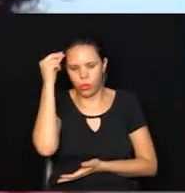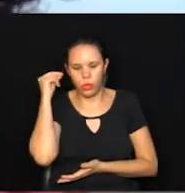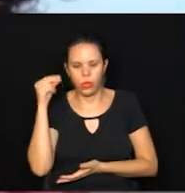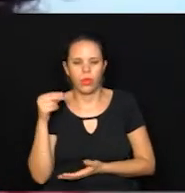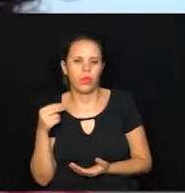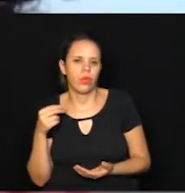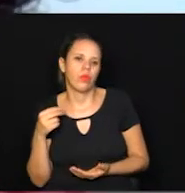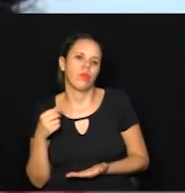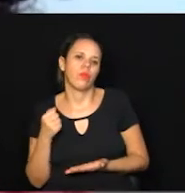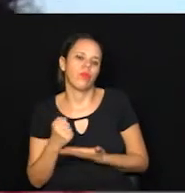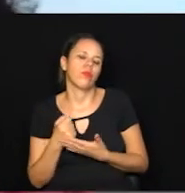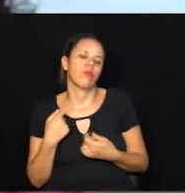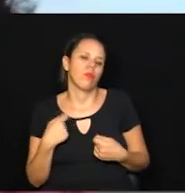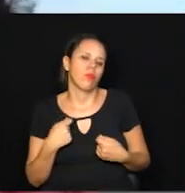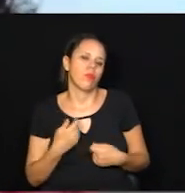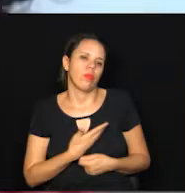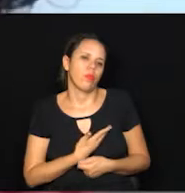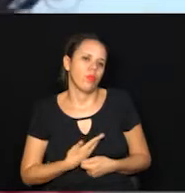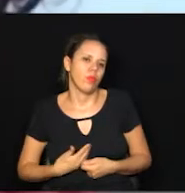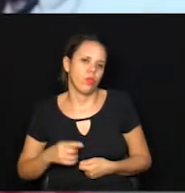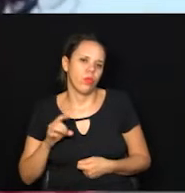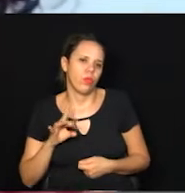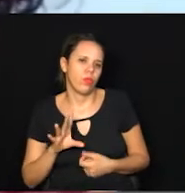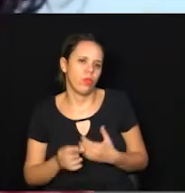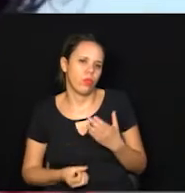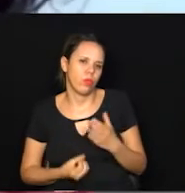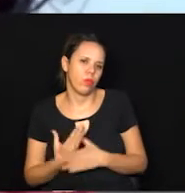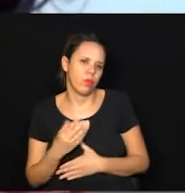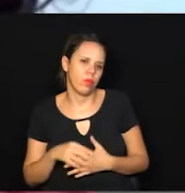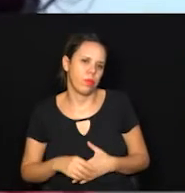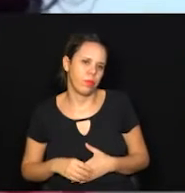que, ultimamente, o poder público só criou